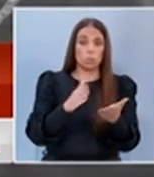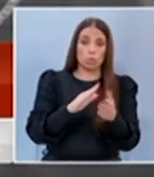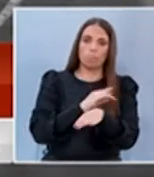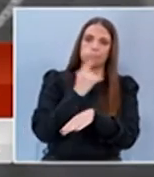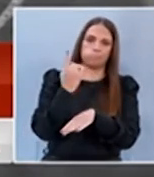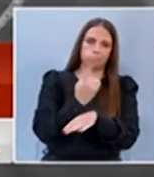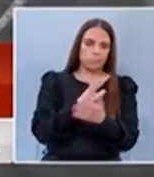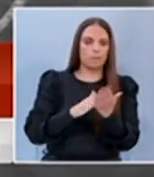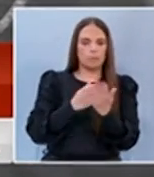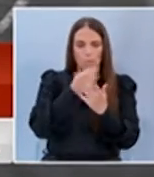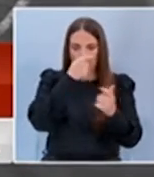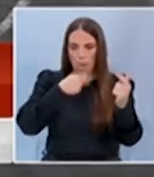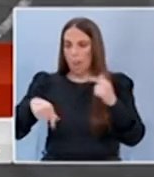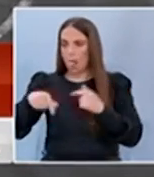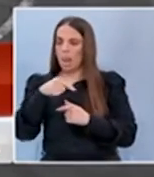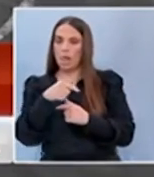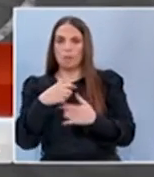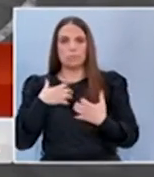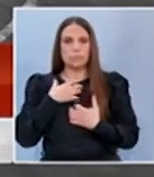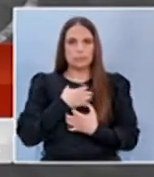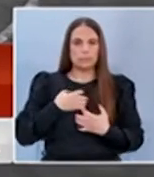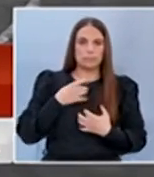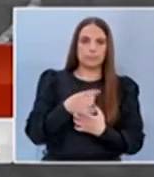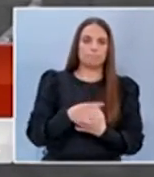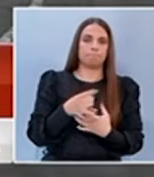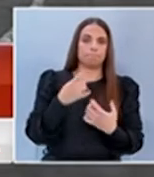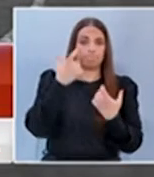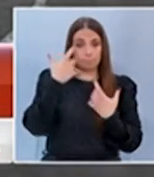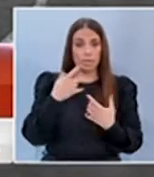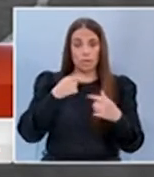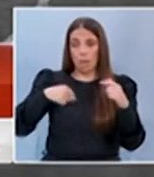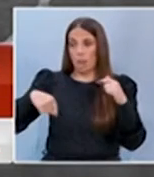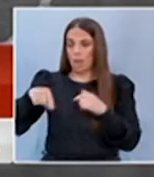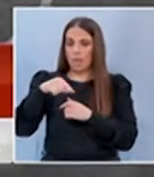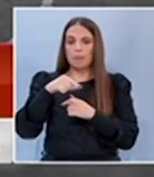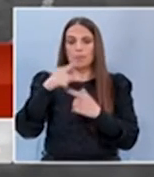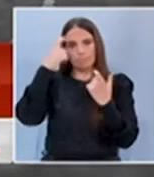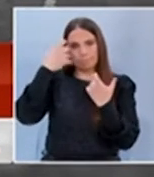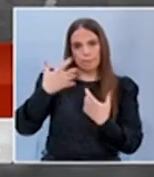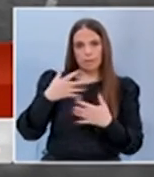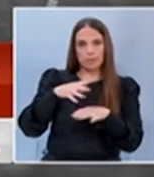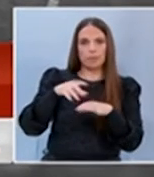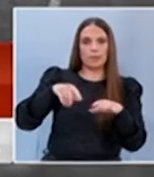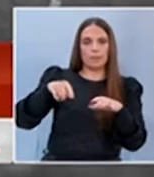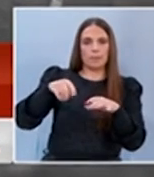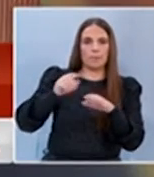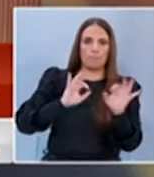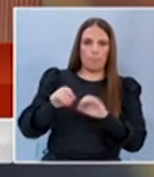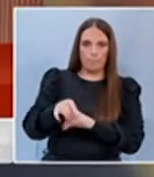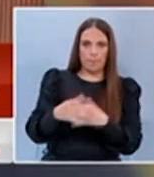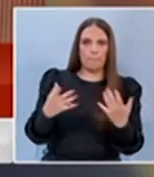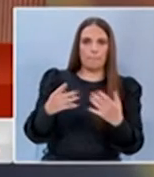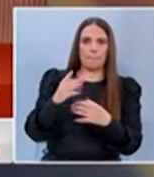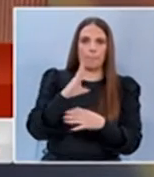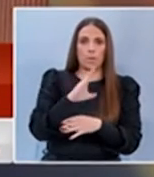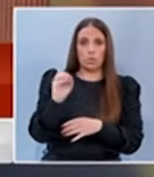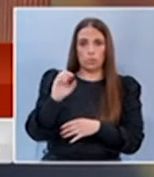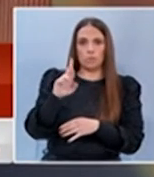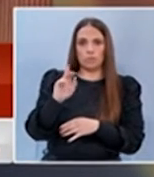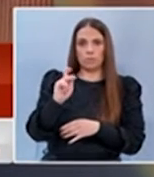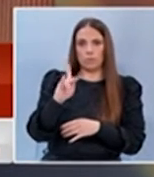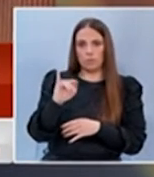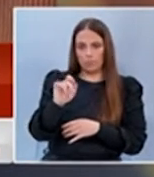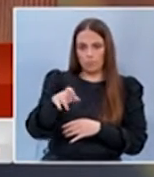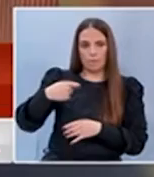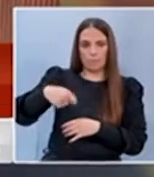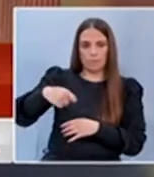grande indignação entre os dirigentes dos clubes envolvidos e o próprio público que assistia à partida no campo das Marotas. João Xavier, o presidente do